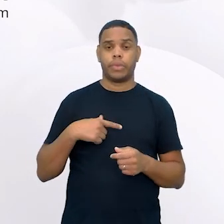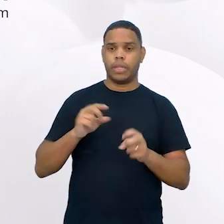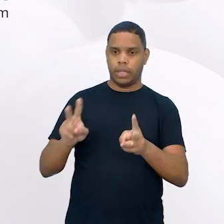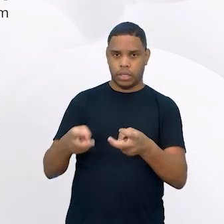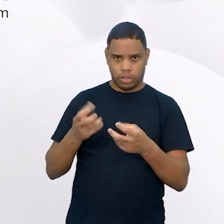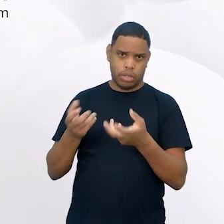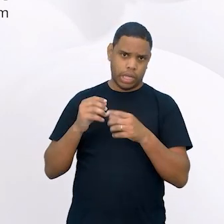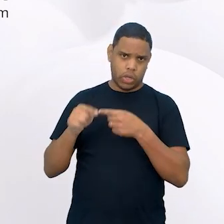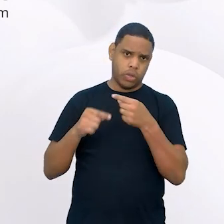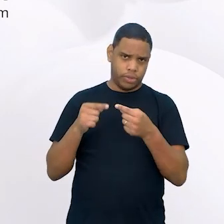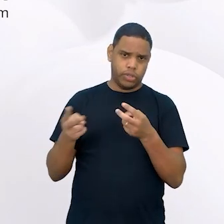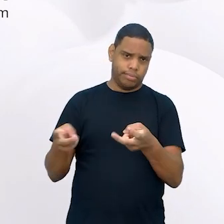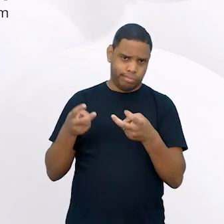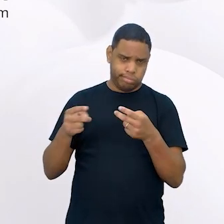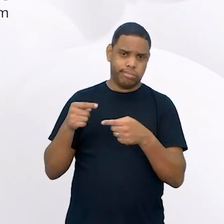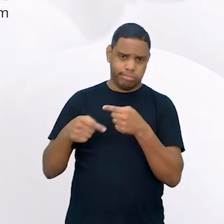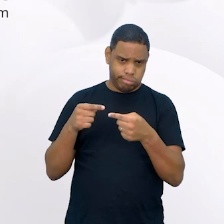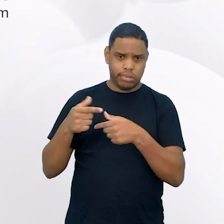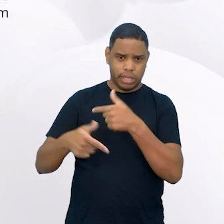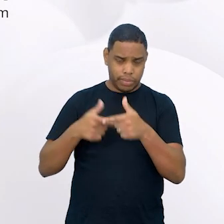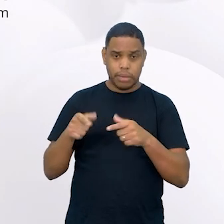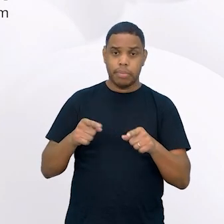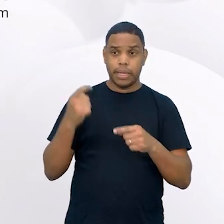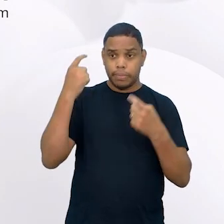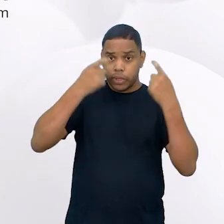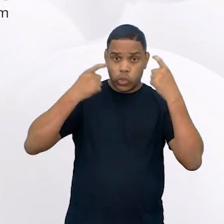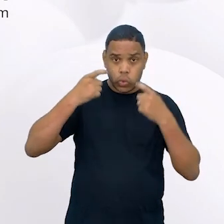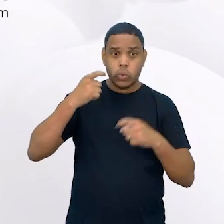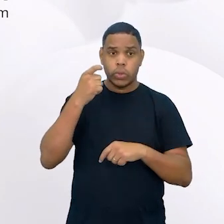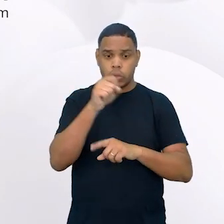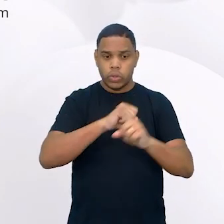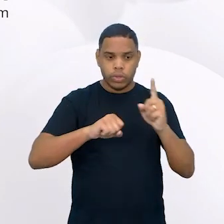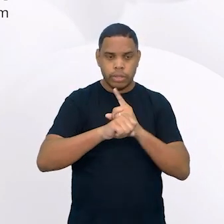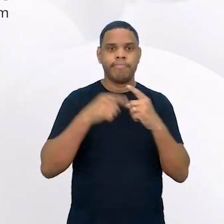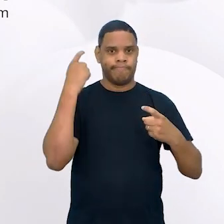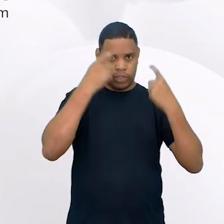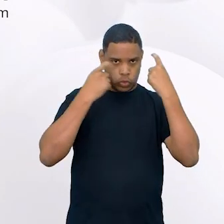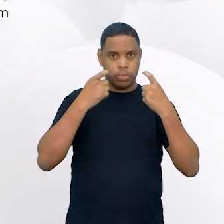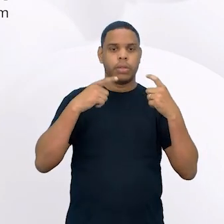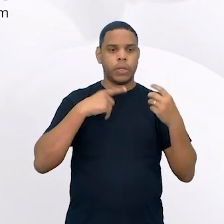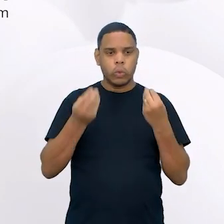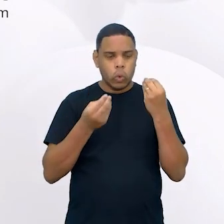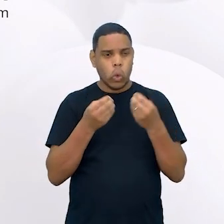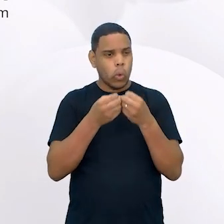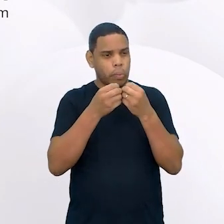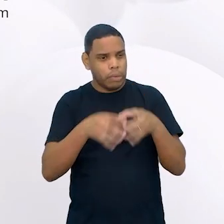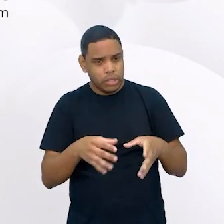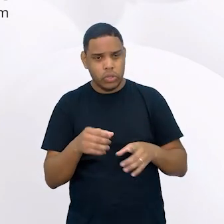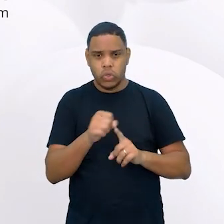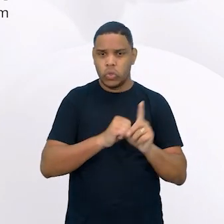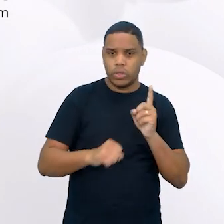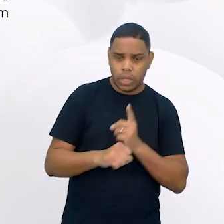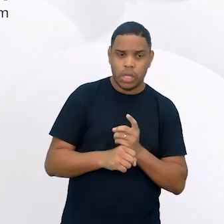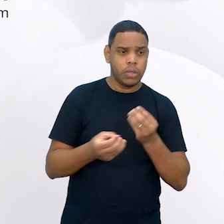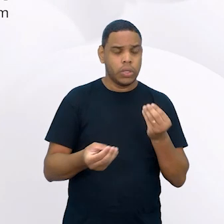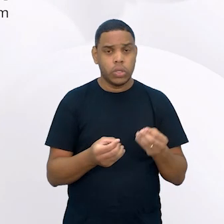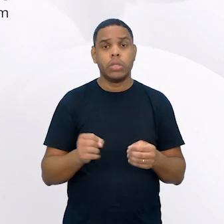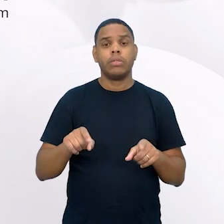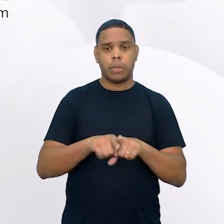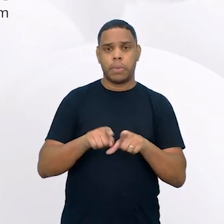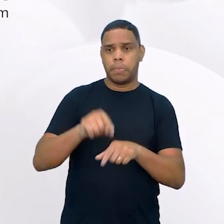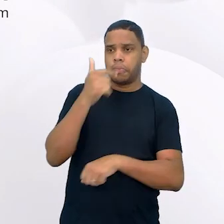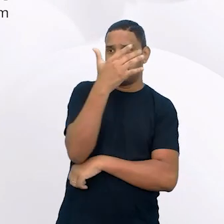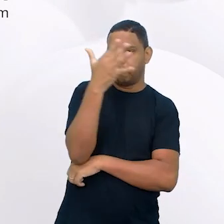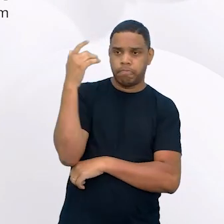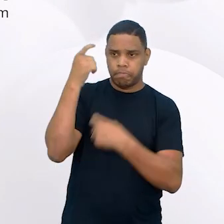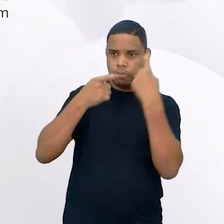do resultado, mas ela se preocupa igualmente com a questão social, o dano ou o benefício que ela traz nesse campo e